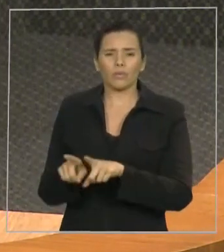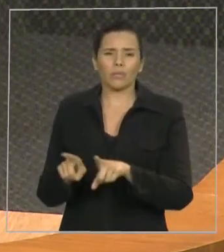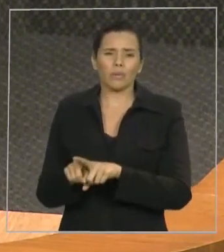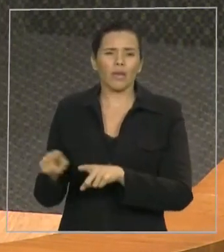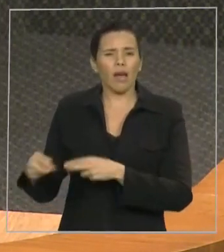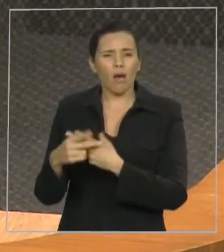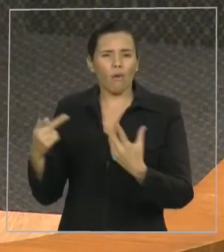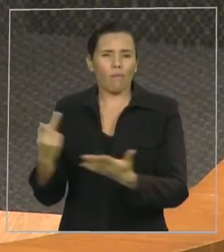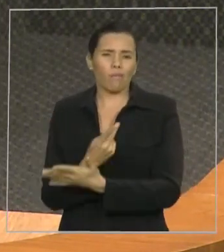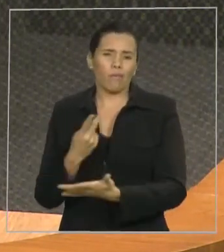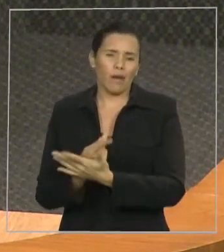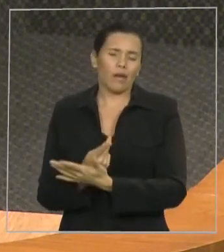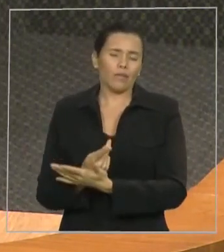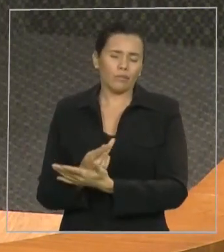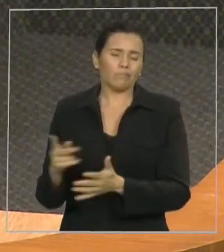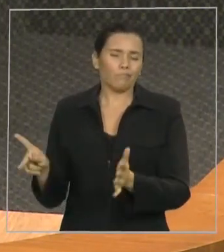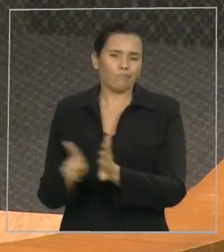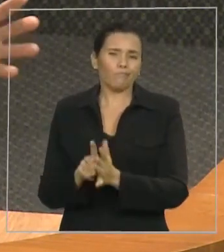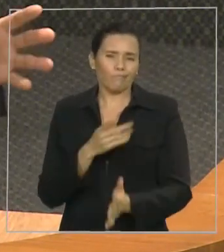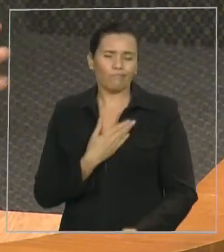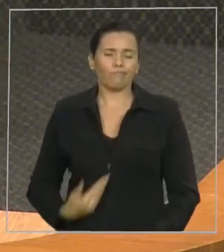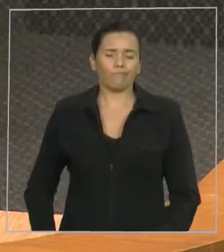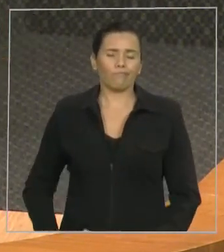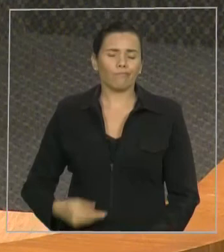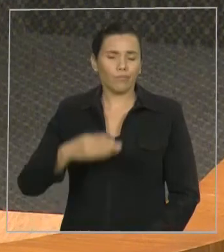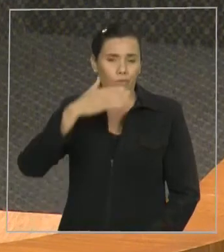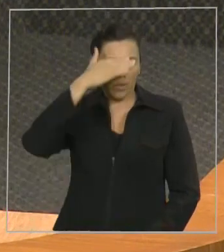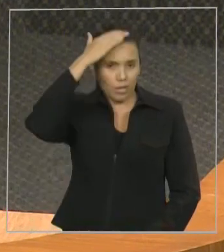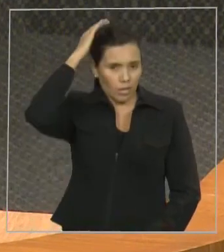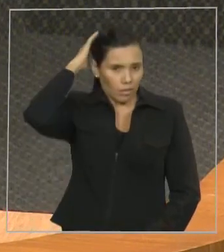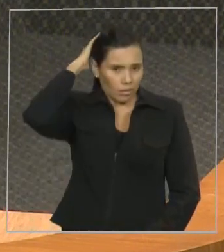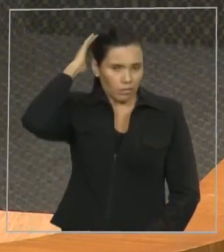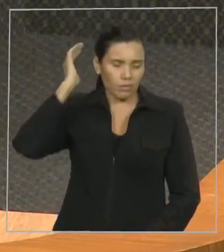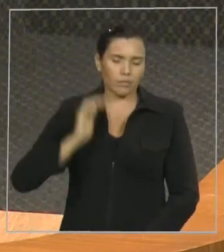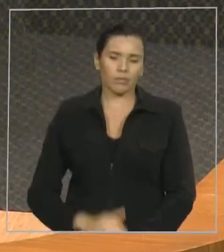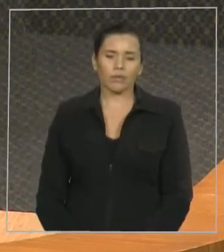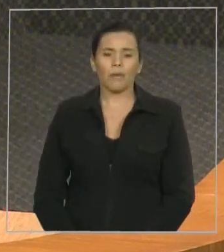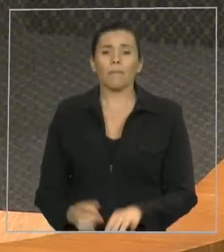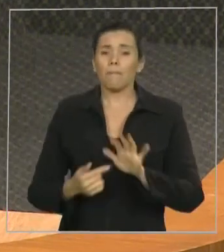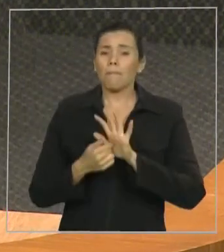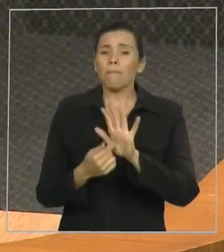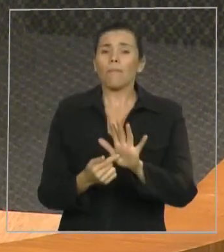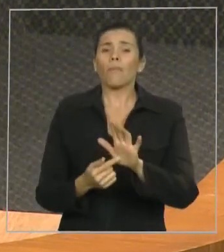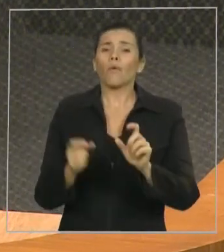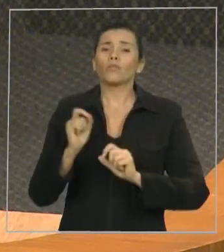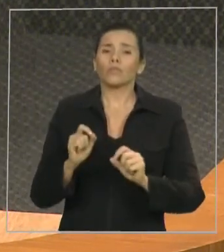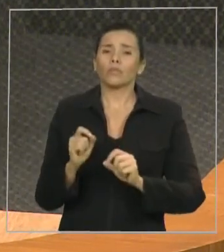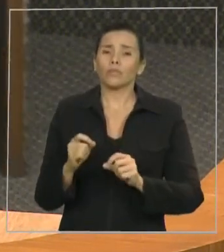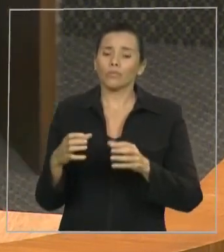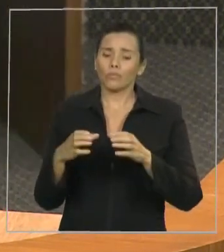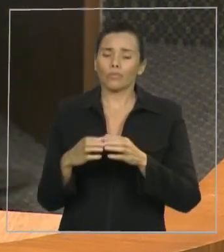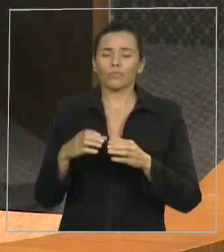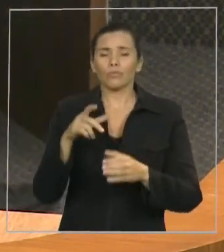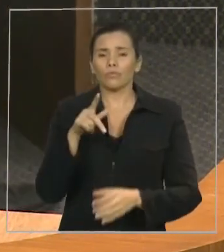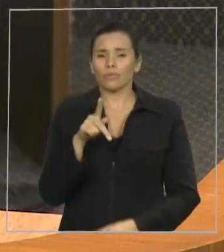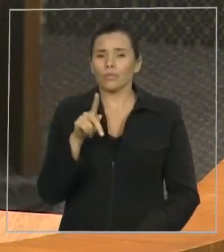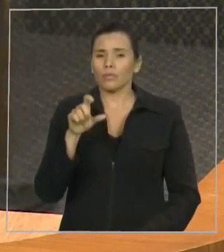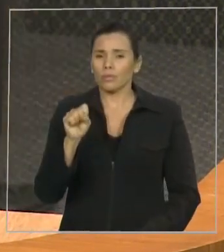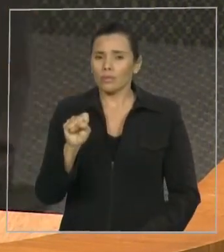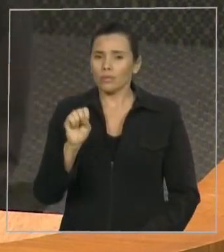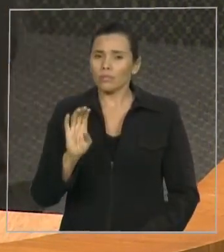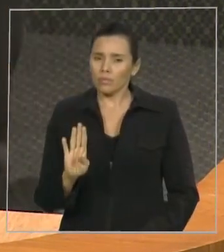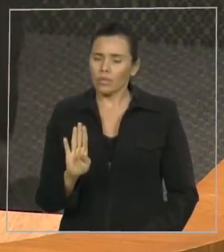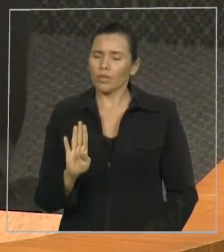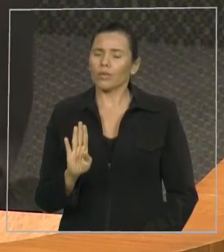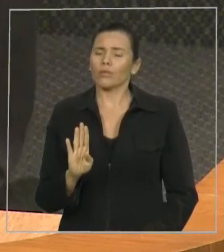nossa população, da população brasileira. Isso mostra que o partido continua na mesma linha, na mesma trilha,